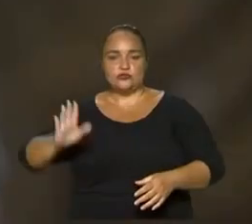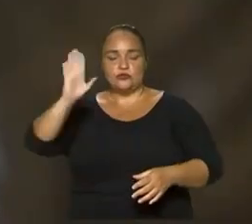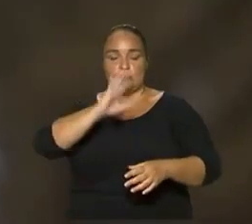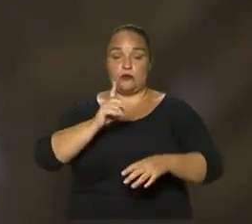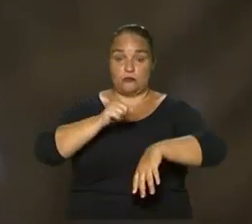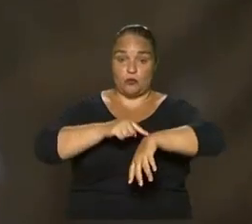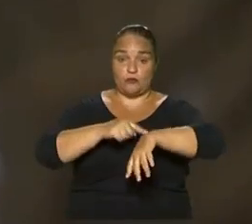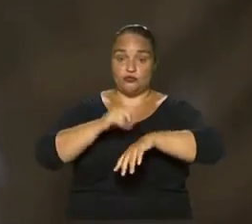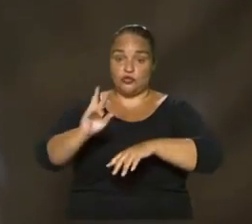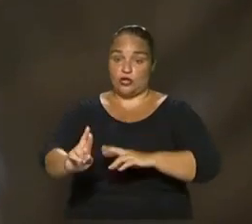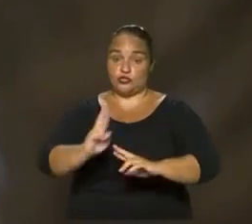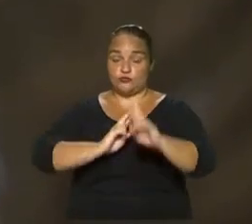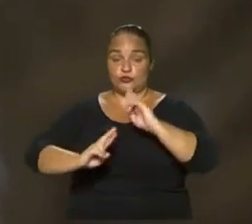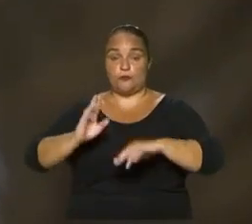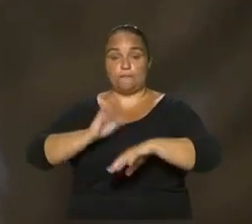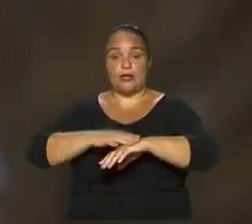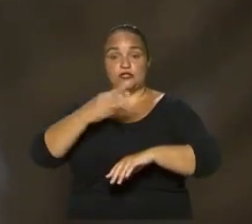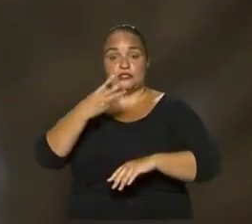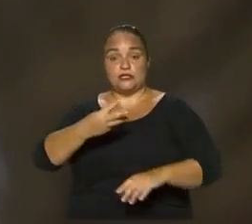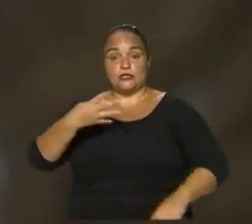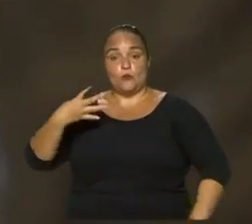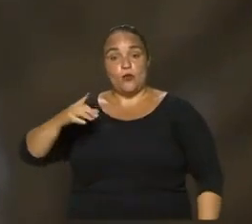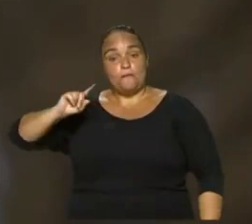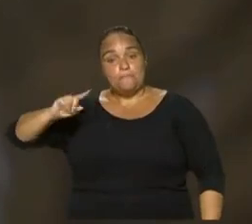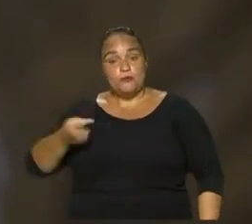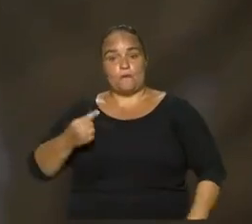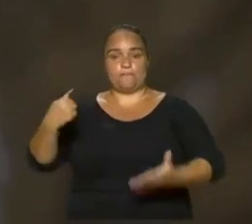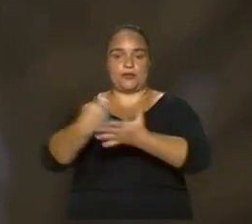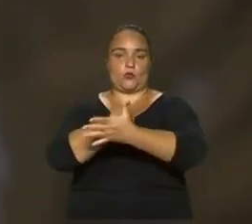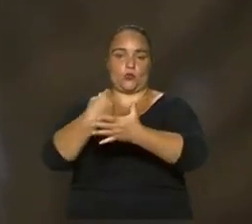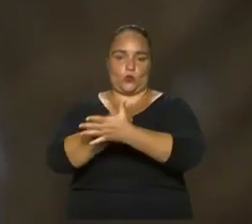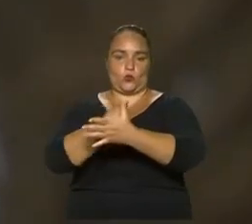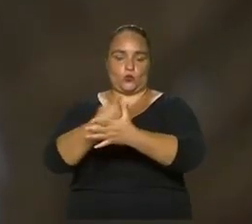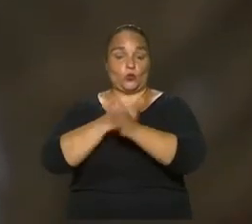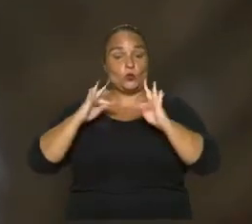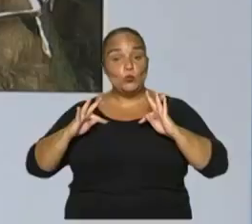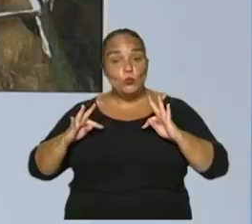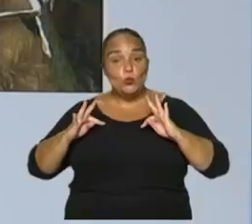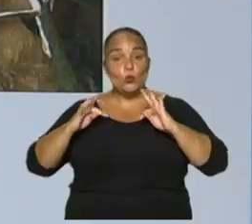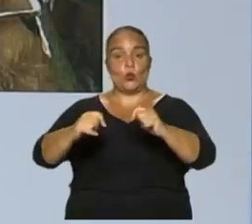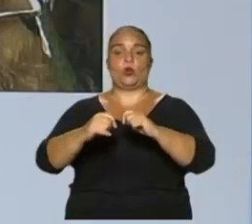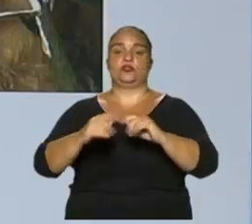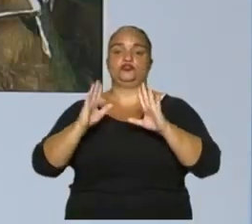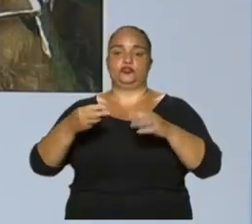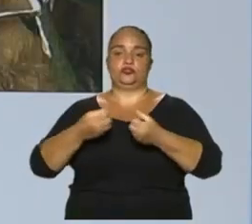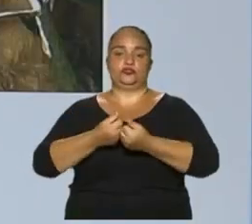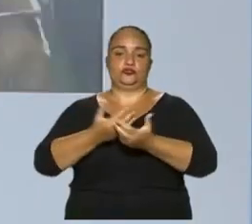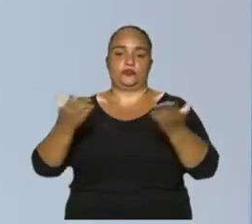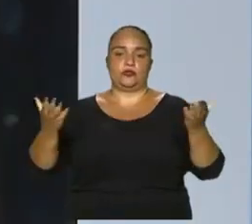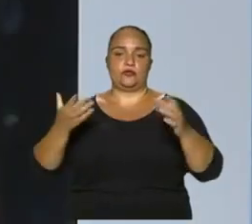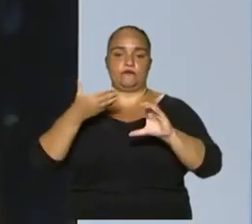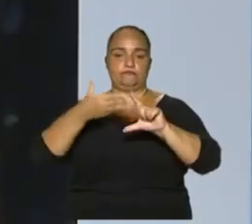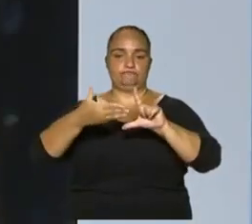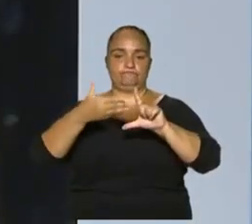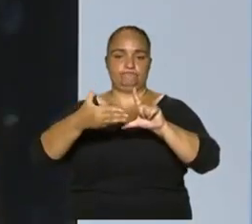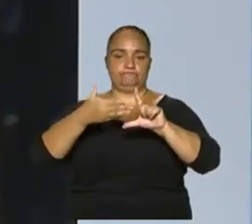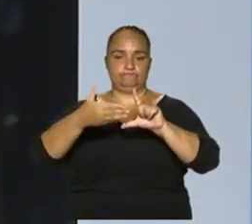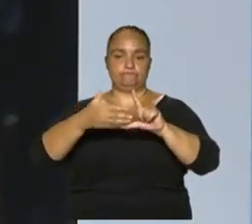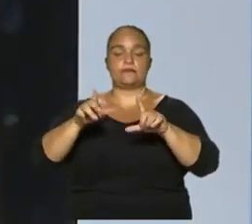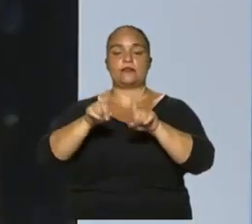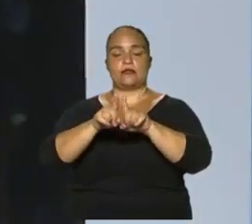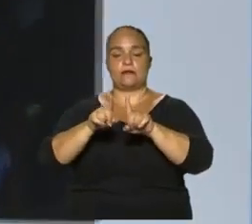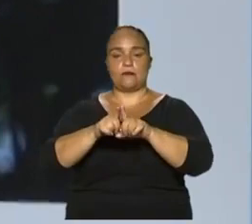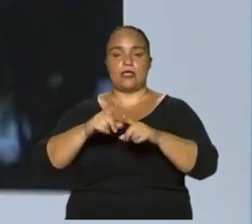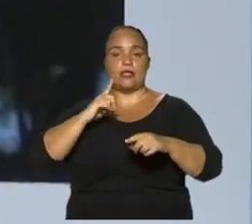já foram respondidas mais de 34 mil perguntas e todas elas estão disponíveis na plataforma. Além delas,